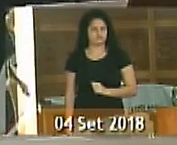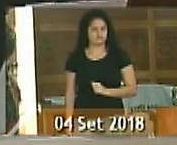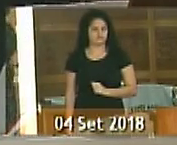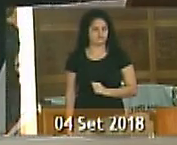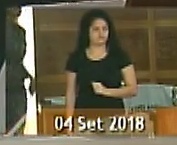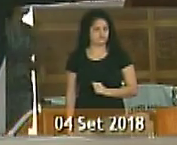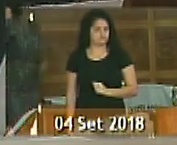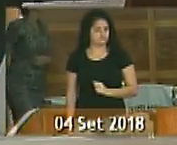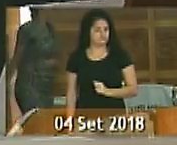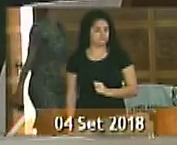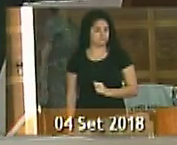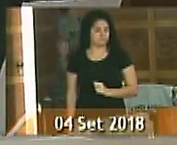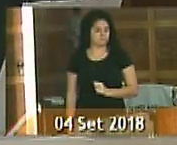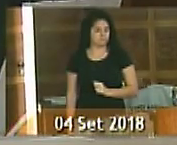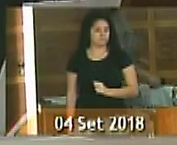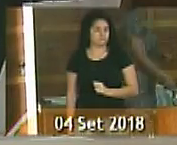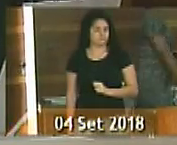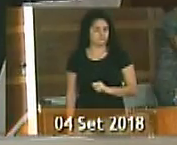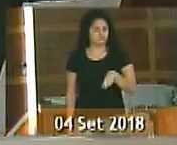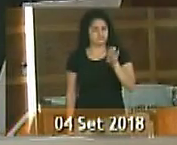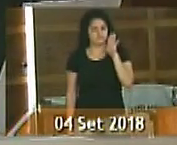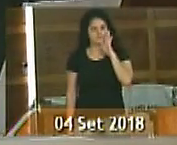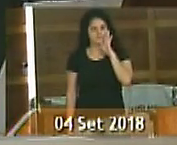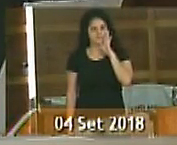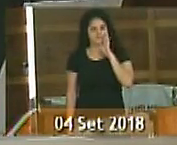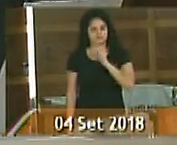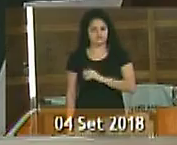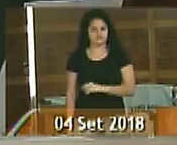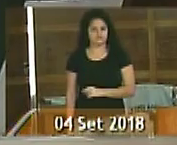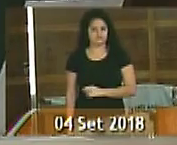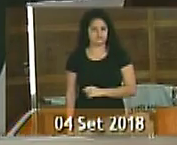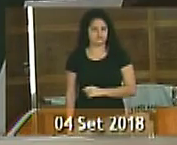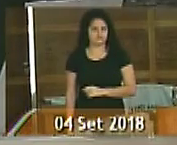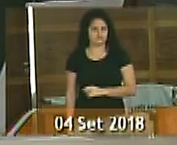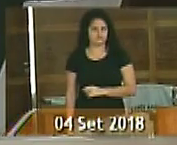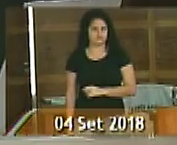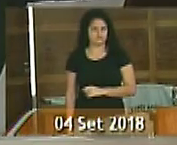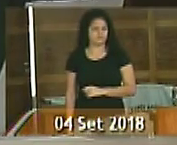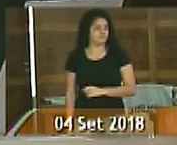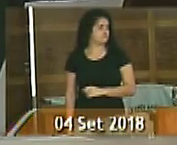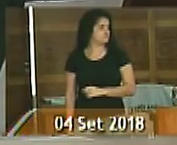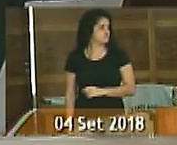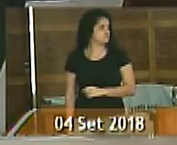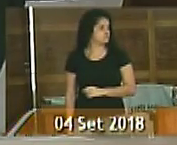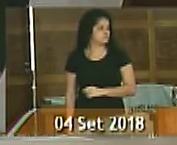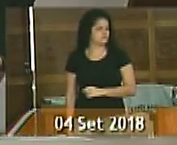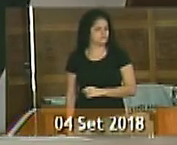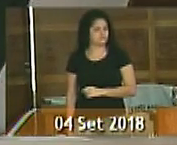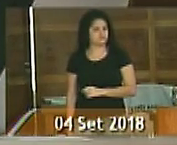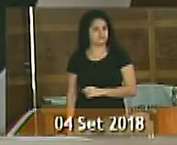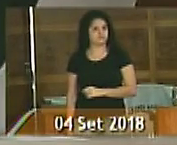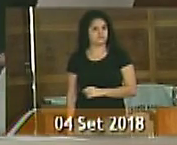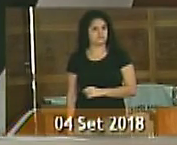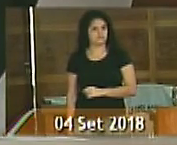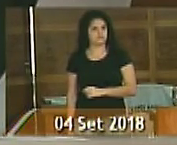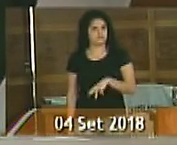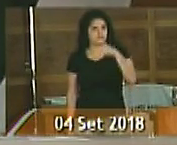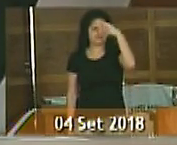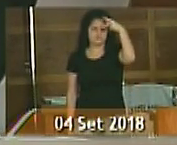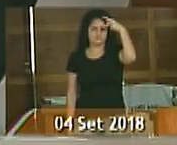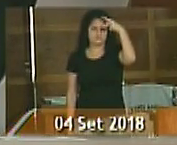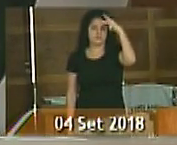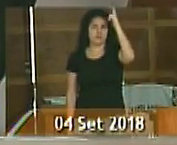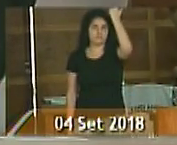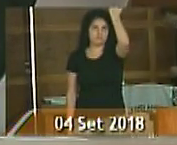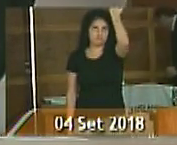Valverde, Luiz Cláudio Pereira dos Santos, das Dores, o Claudinho, Marco Aurélio Coelho,